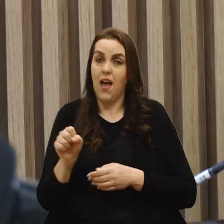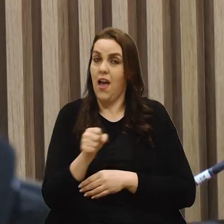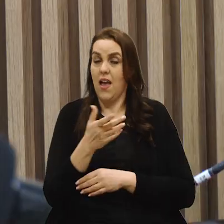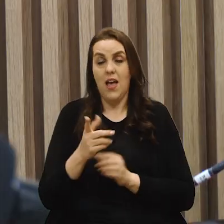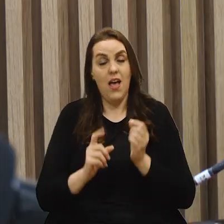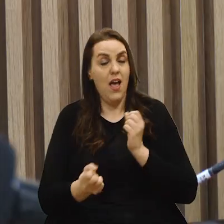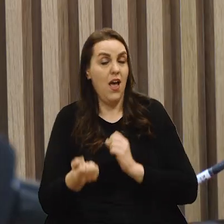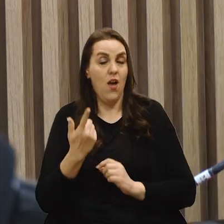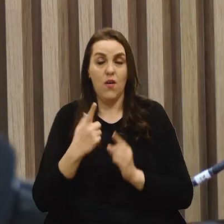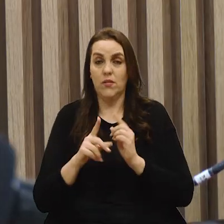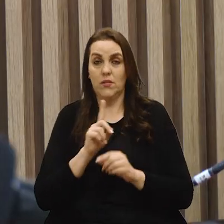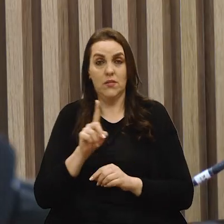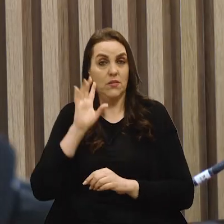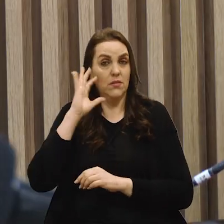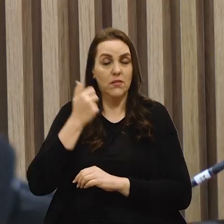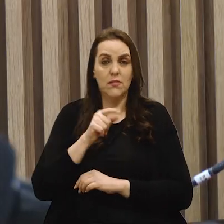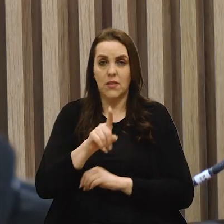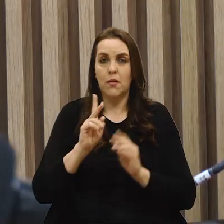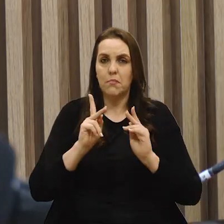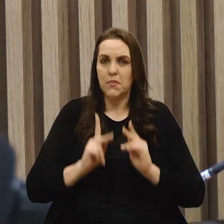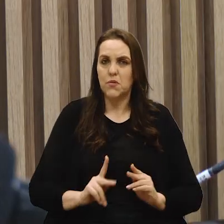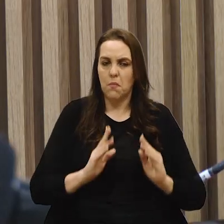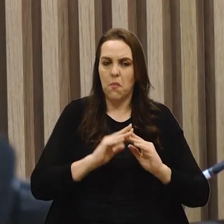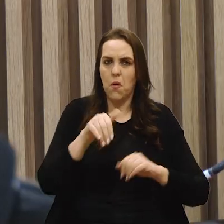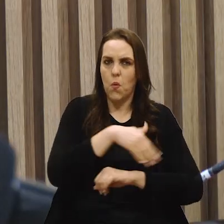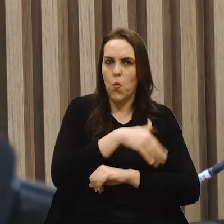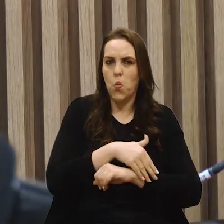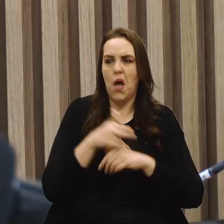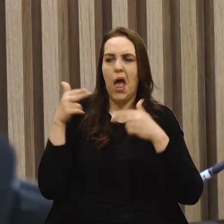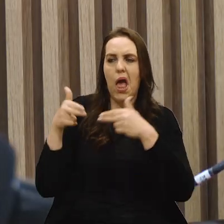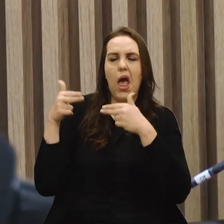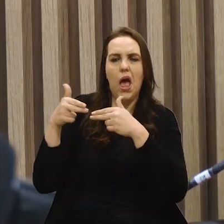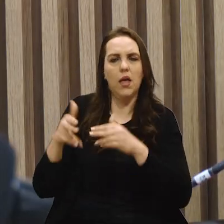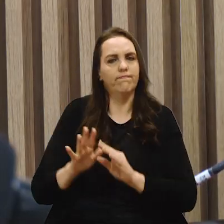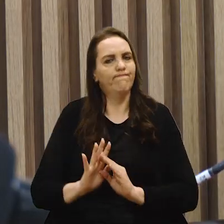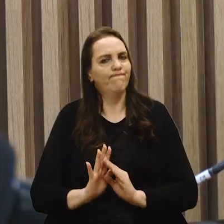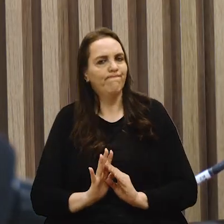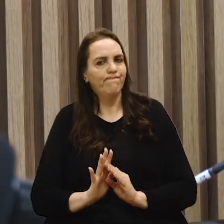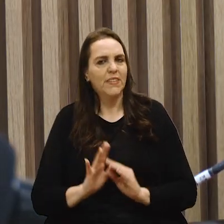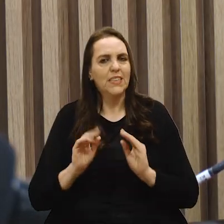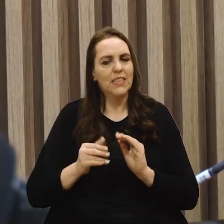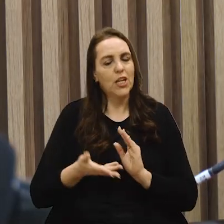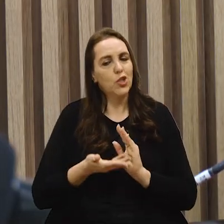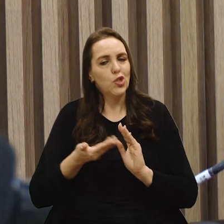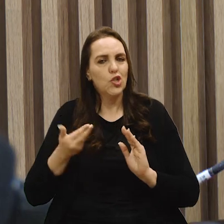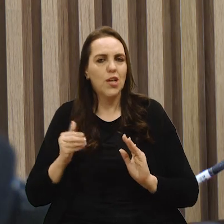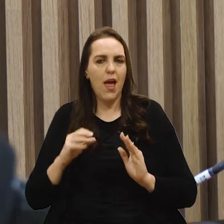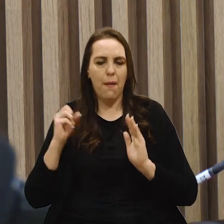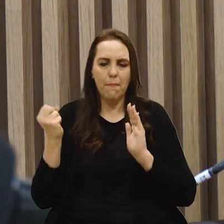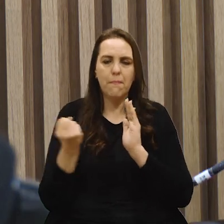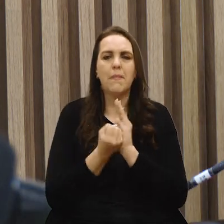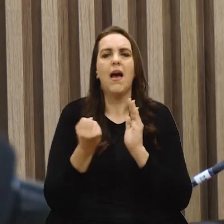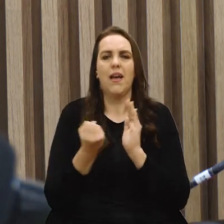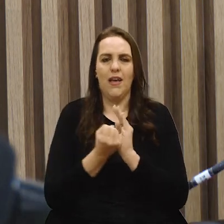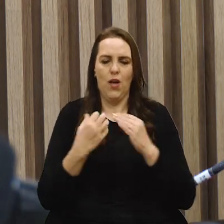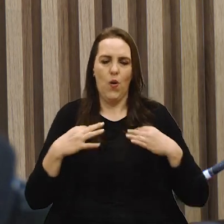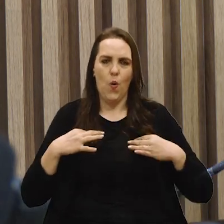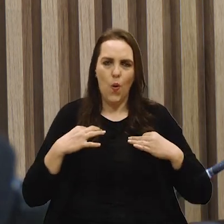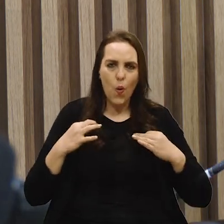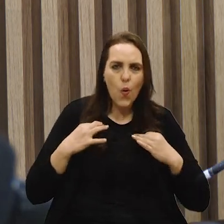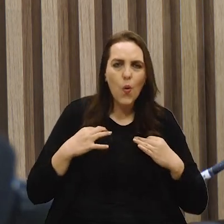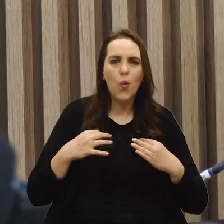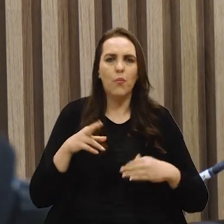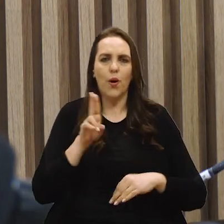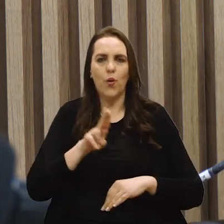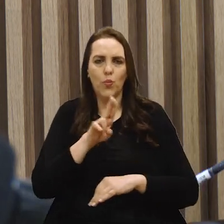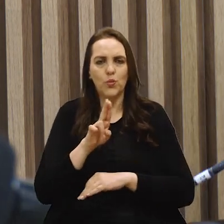é uma pessoa que se encontra em situação de rua. Né? Então, a gente tem que desmistificar essa questão da vestimenta ou do uso de